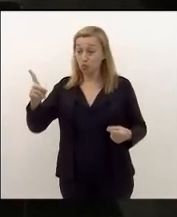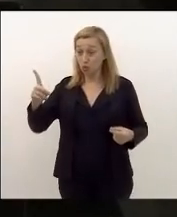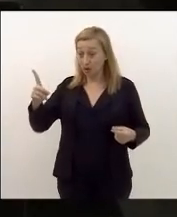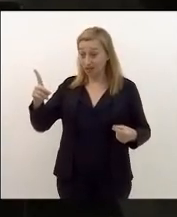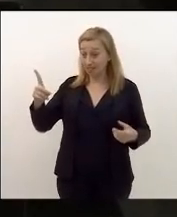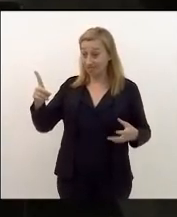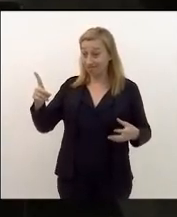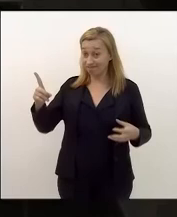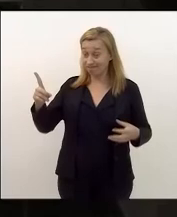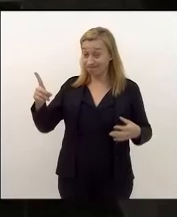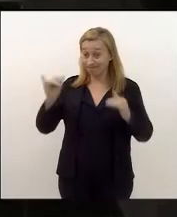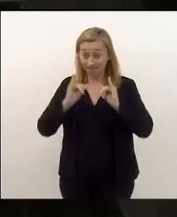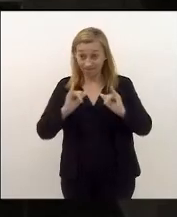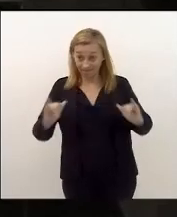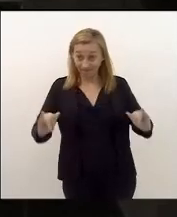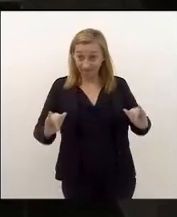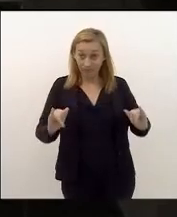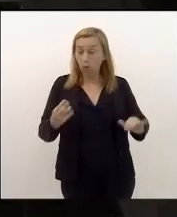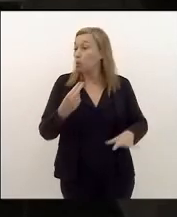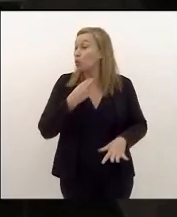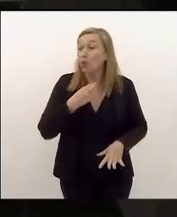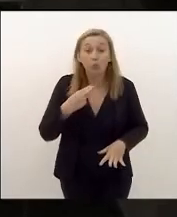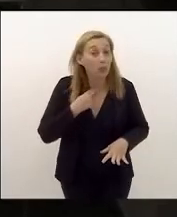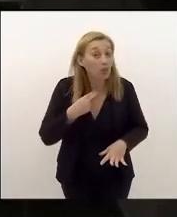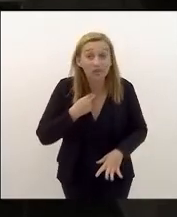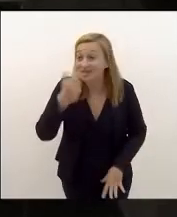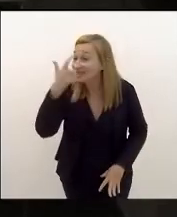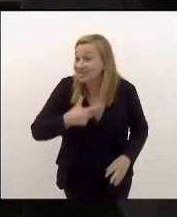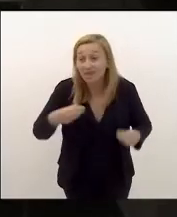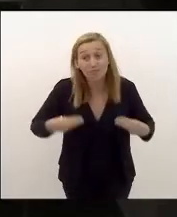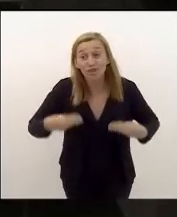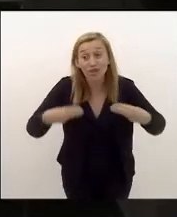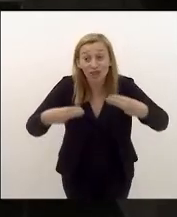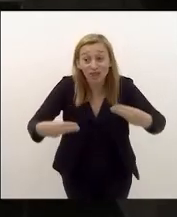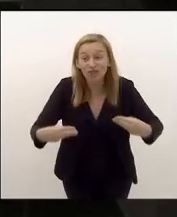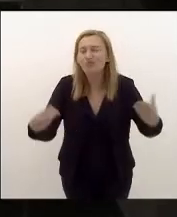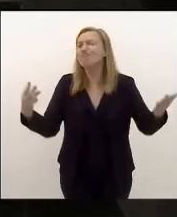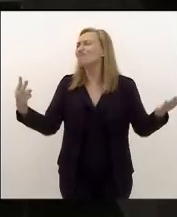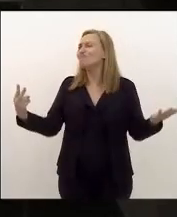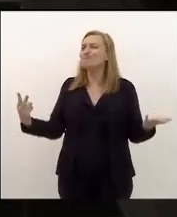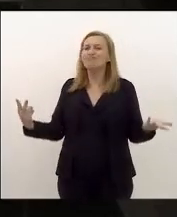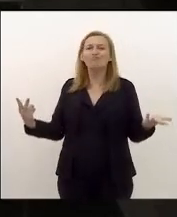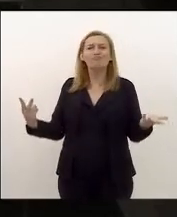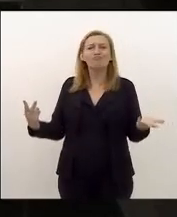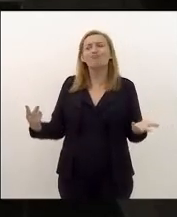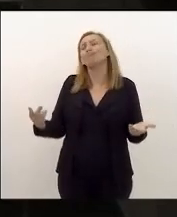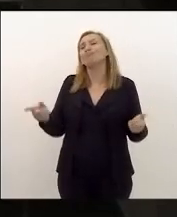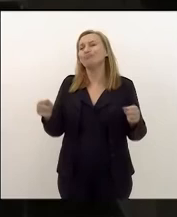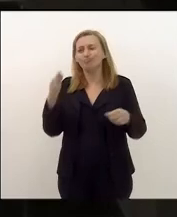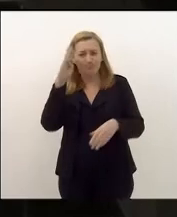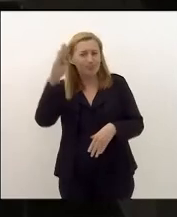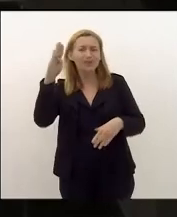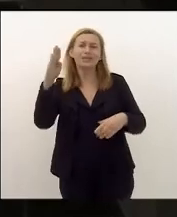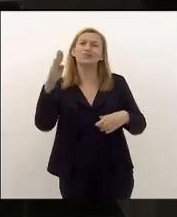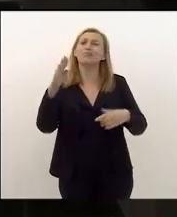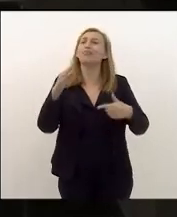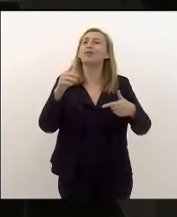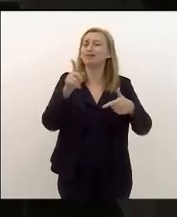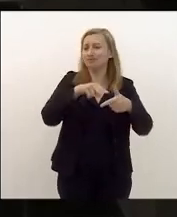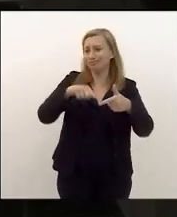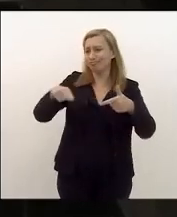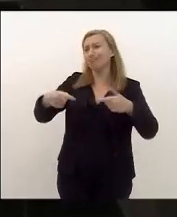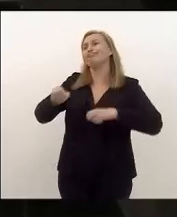declarado, não pode ser ministro, muito menos de economia, muito menos